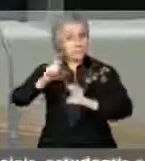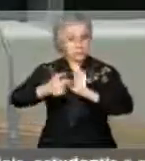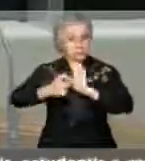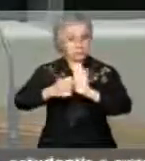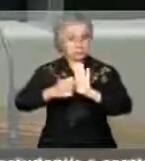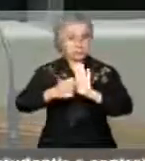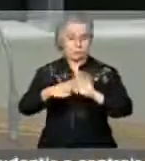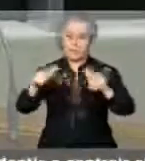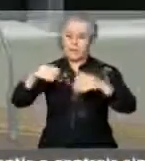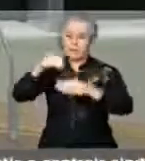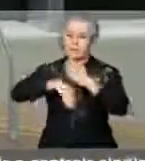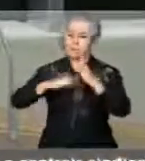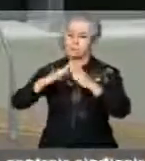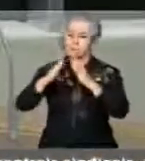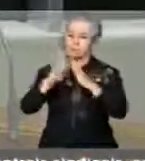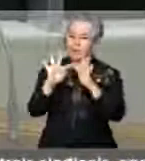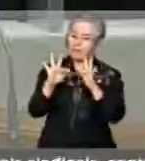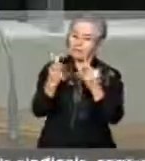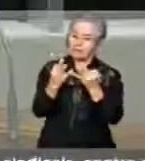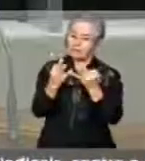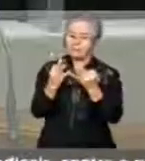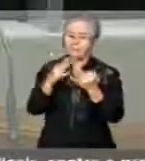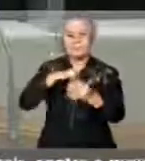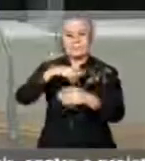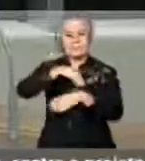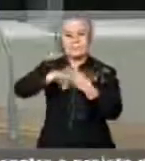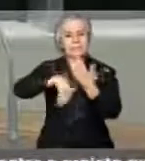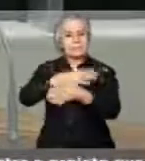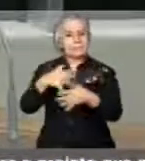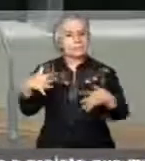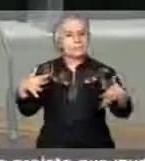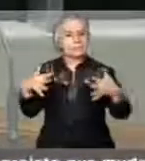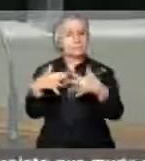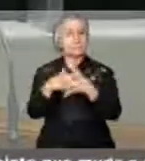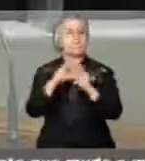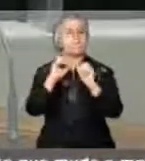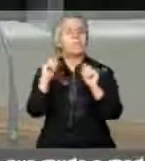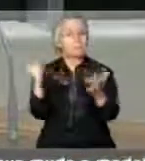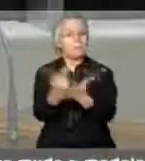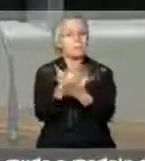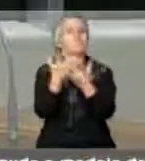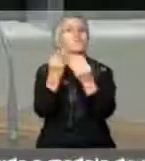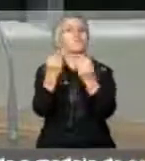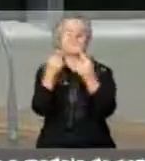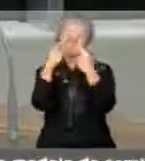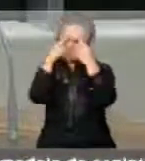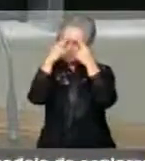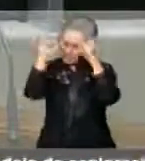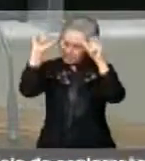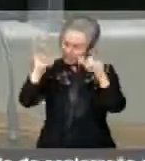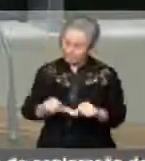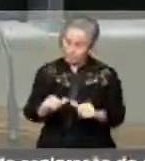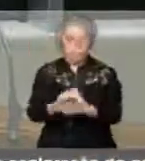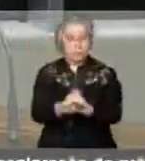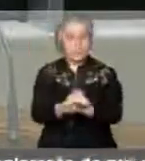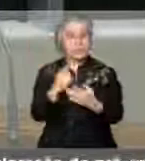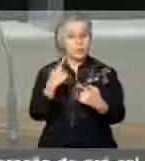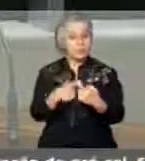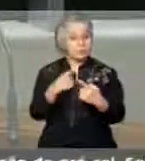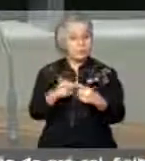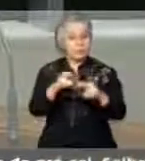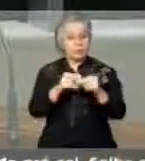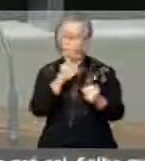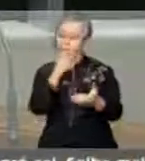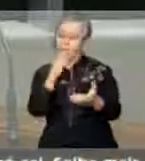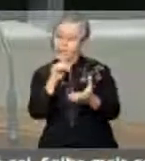o ambiente doméstico é particularmente propício a atos de violência, uma vez que maridos ou